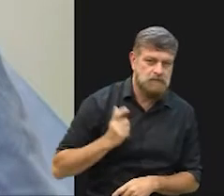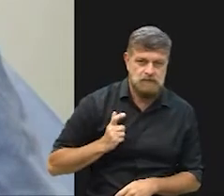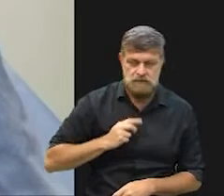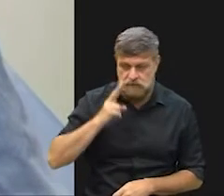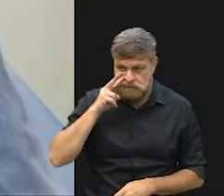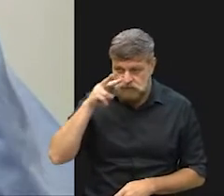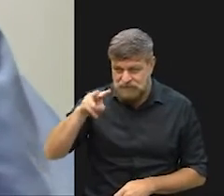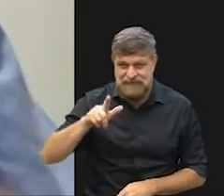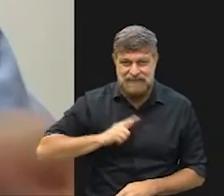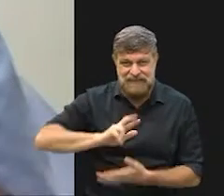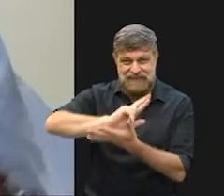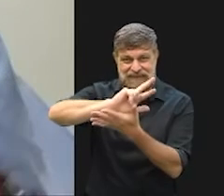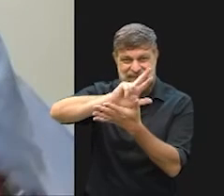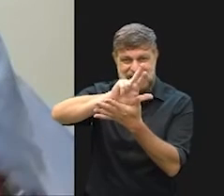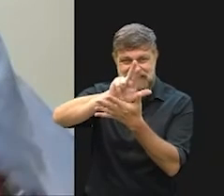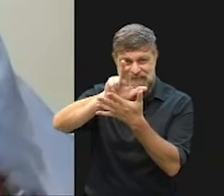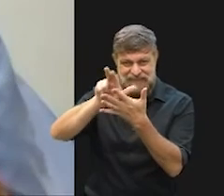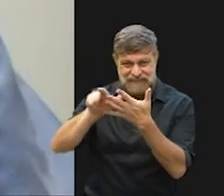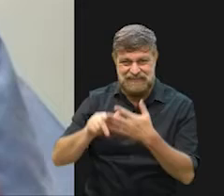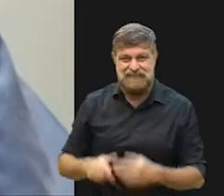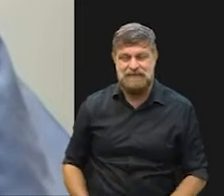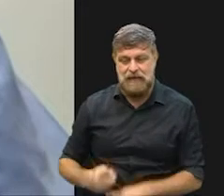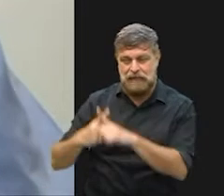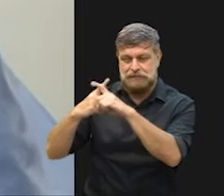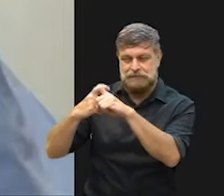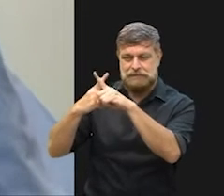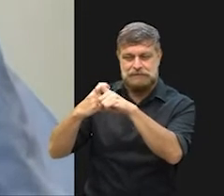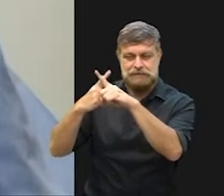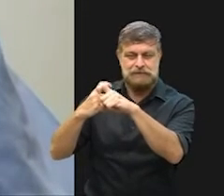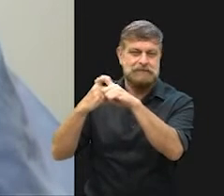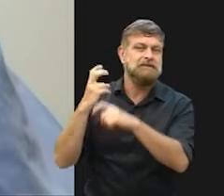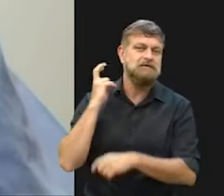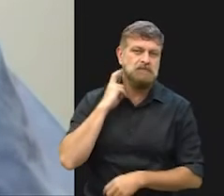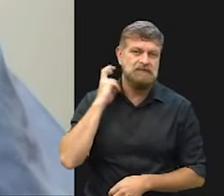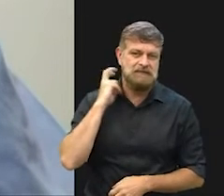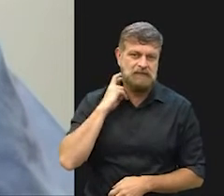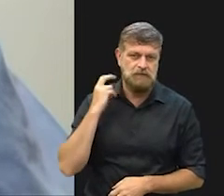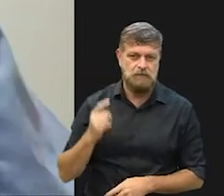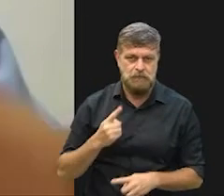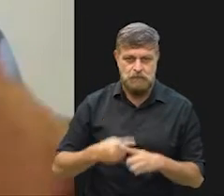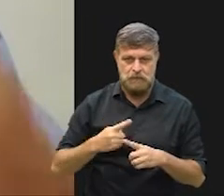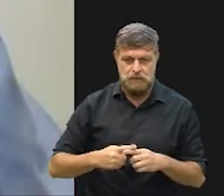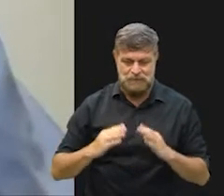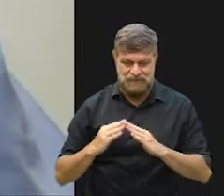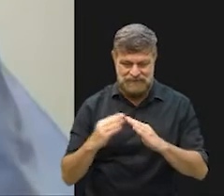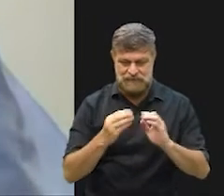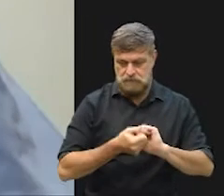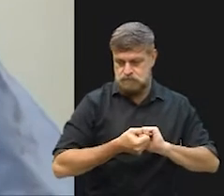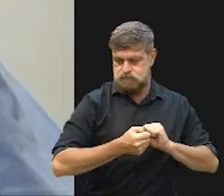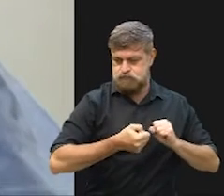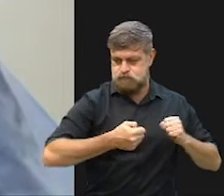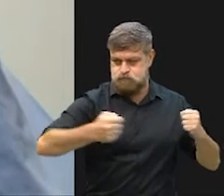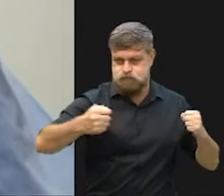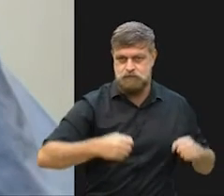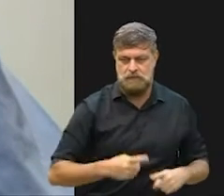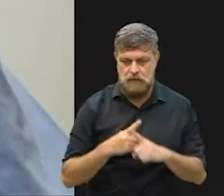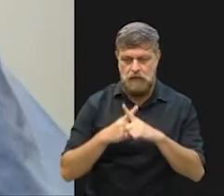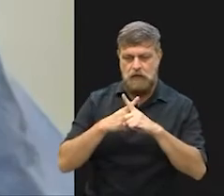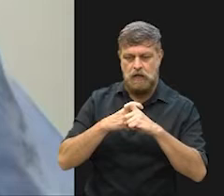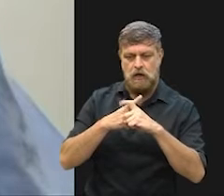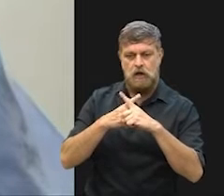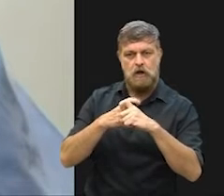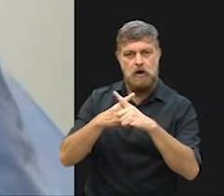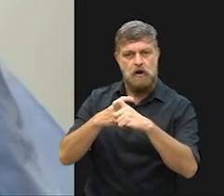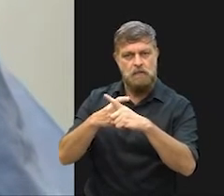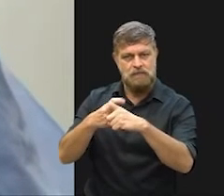várias espécies de morcego por conta da pressão do homem, do crescimento das cidades, eles estão migrando e